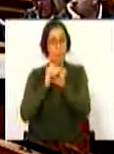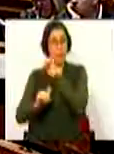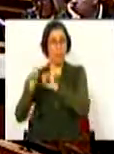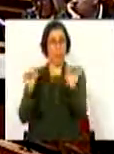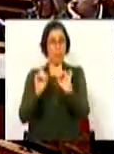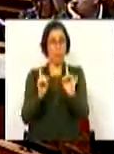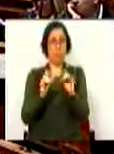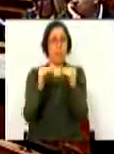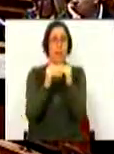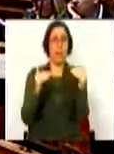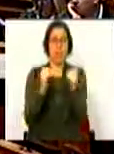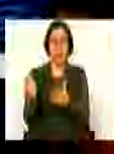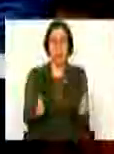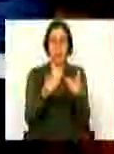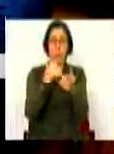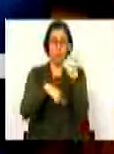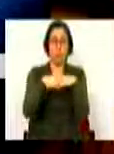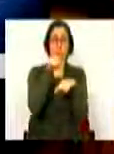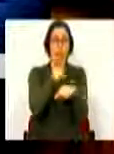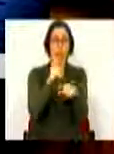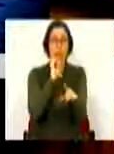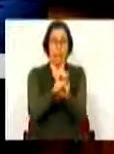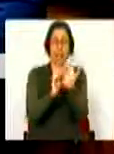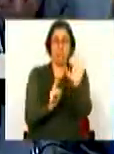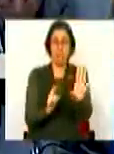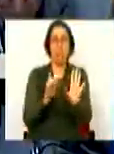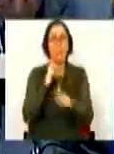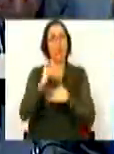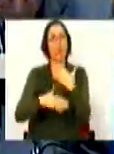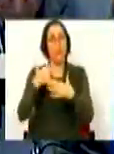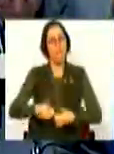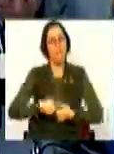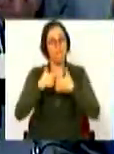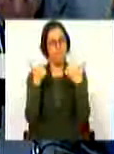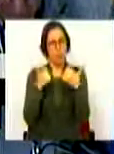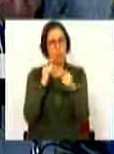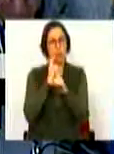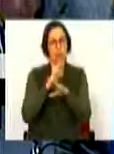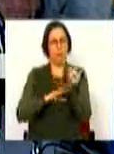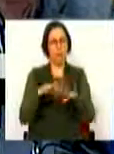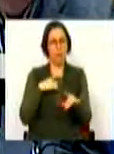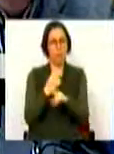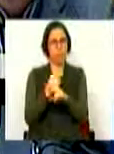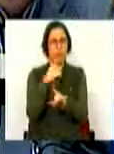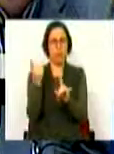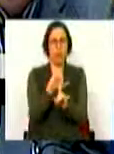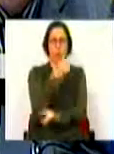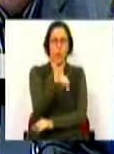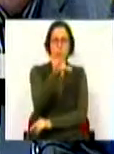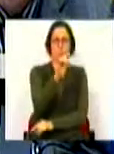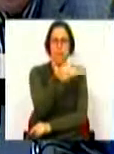trás para os níveis de produção que Vossas Excelências tinham, mas continuar a melhorar como o temos feito em